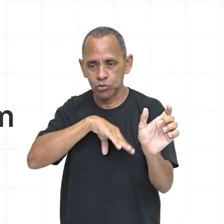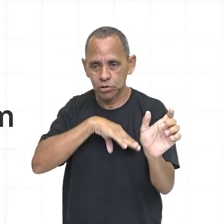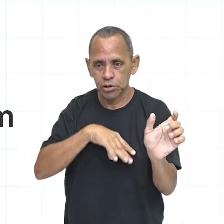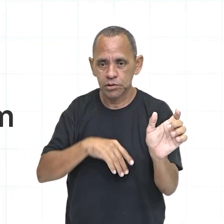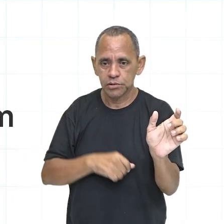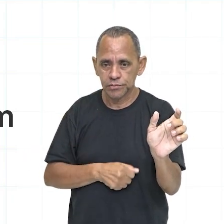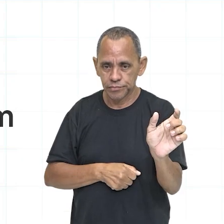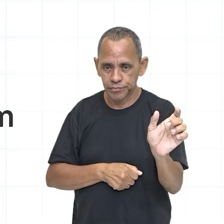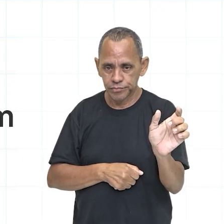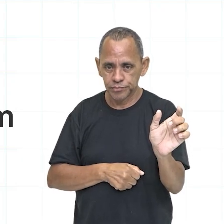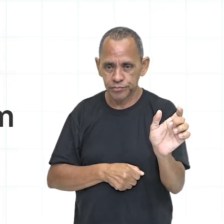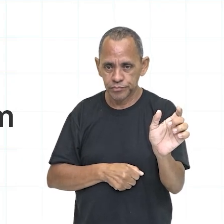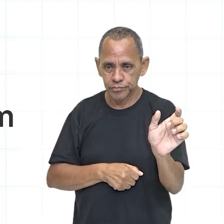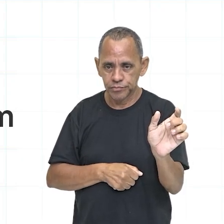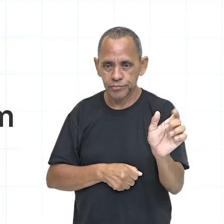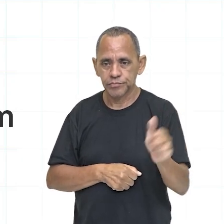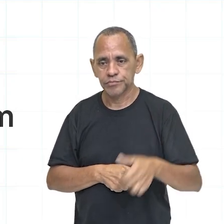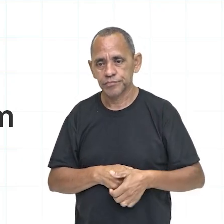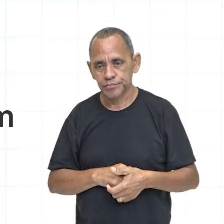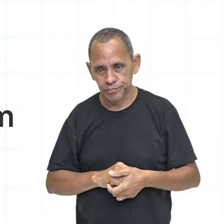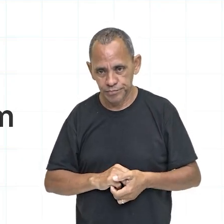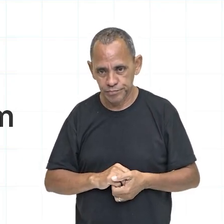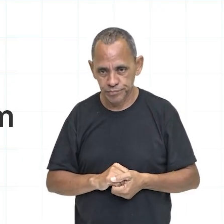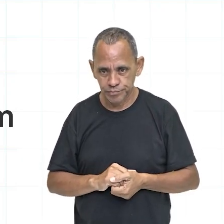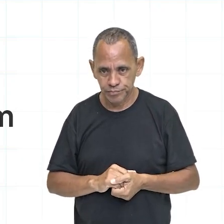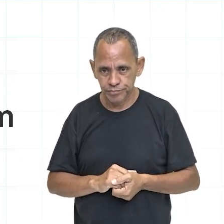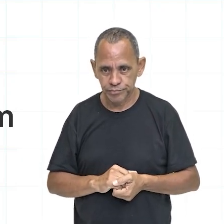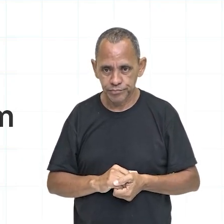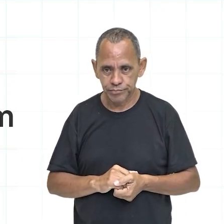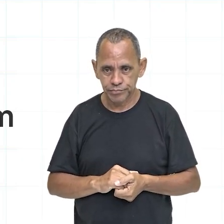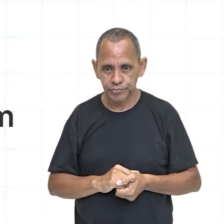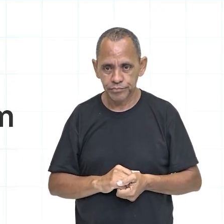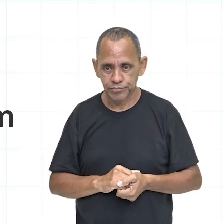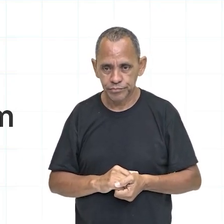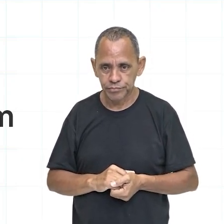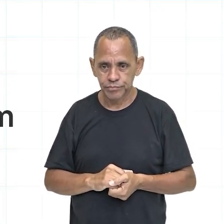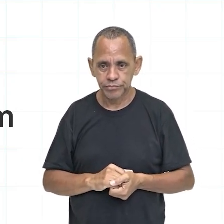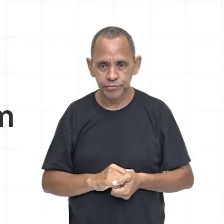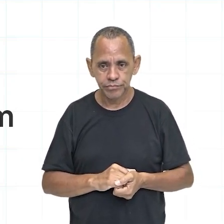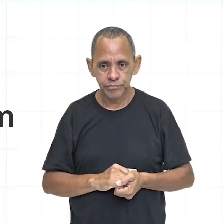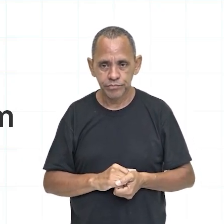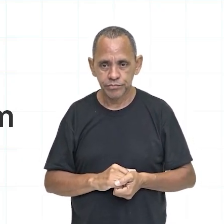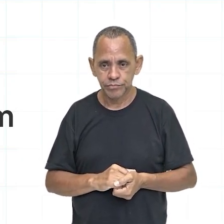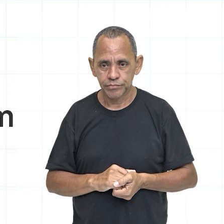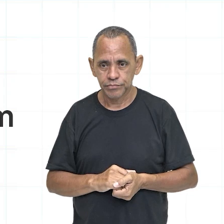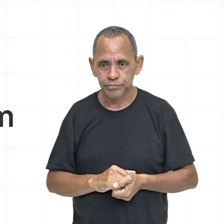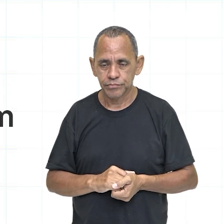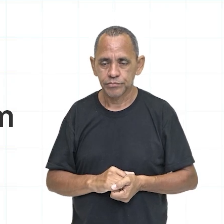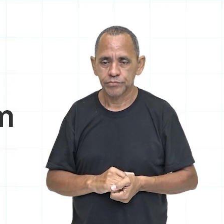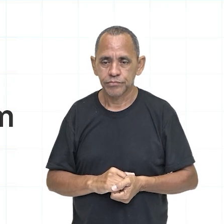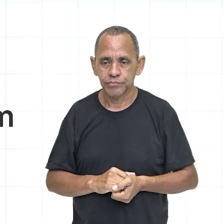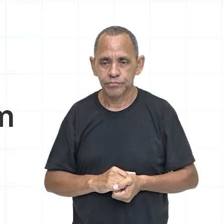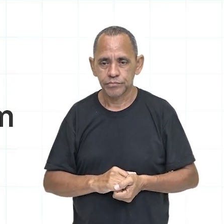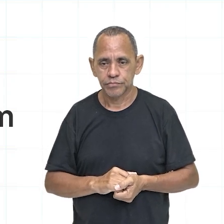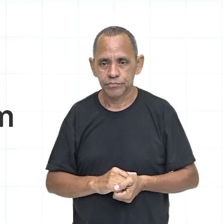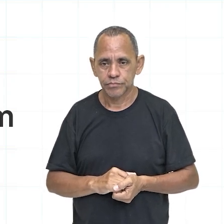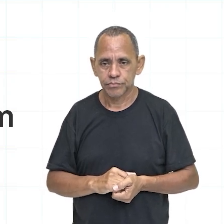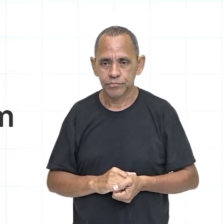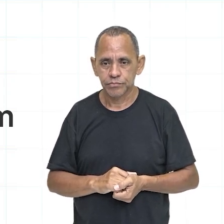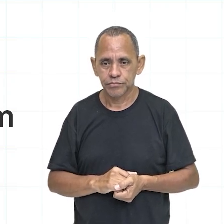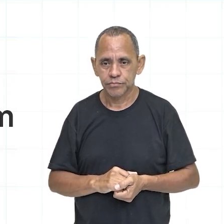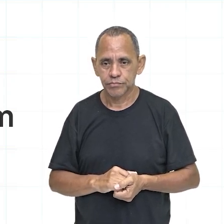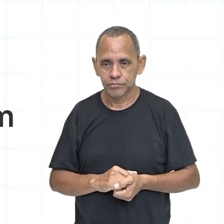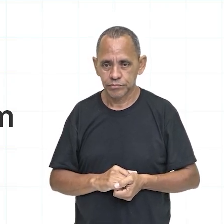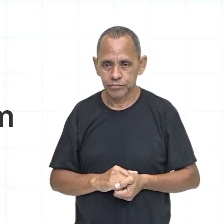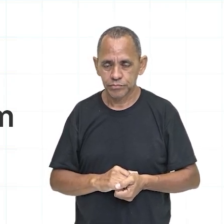Yet. Mesmo assim, contudo. Então, nós temos but, however, although, though,